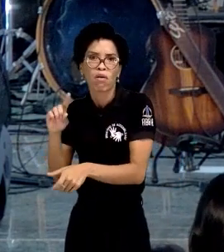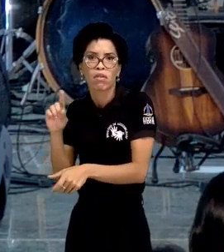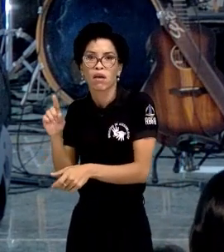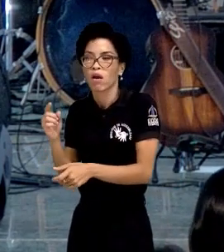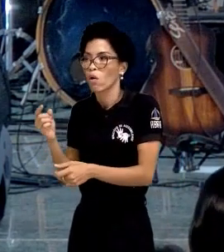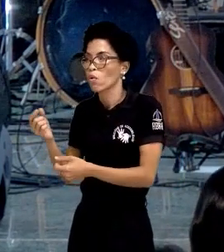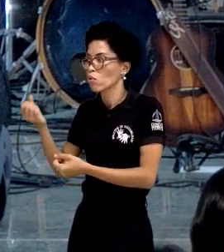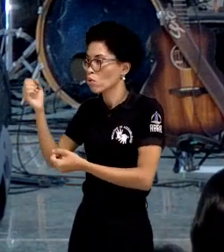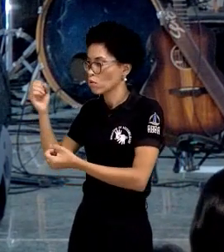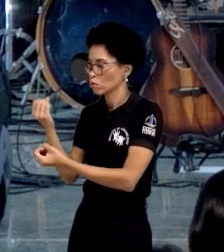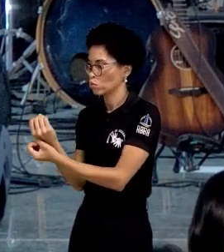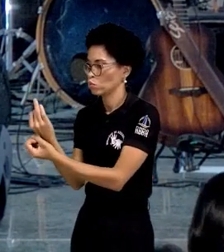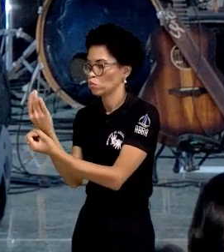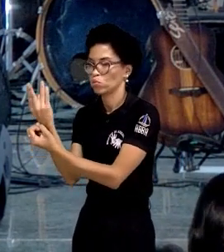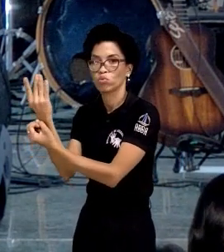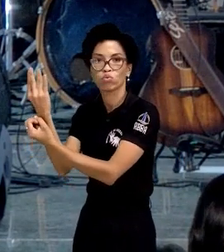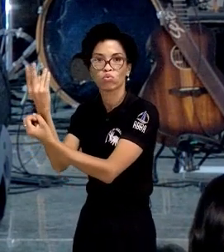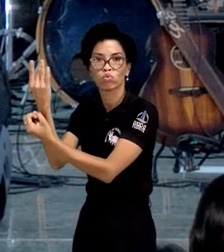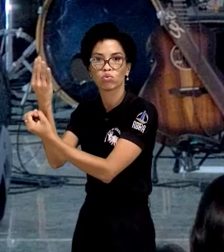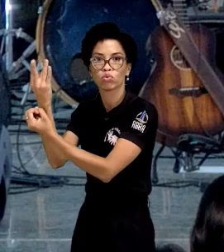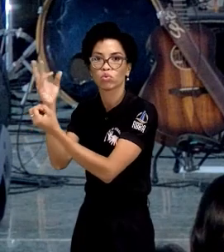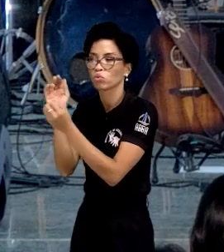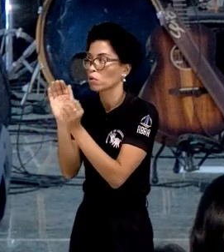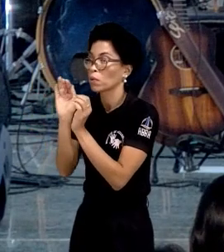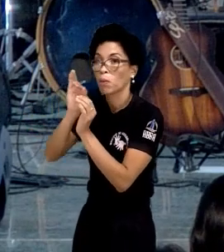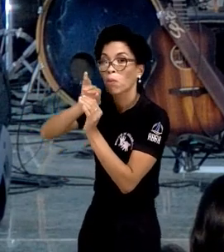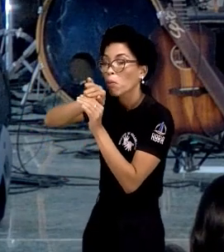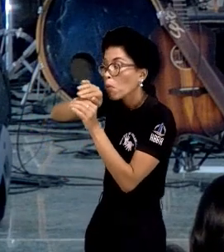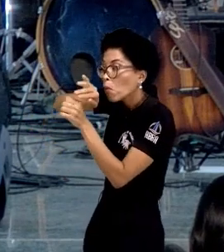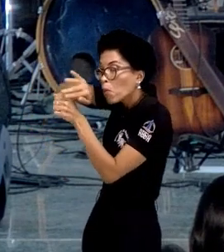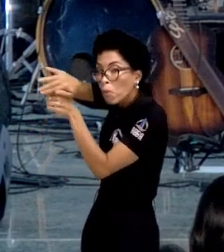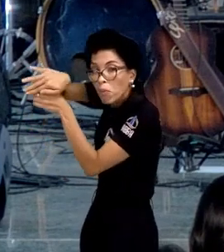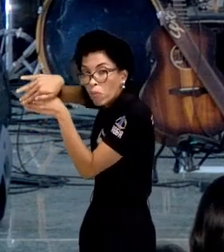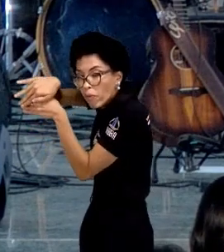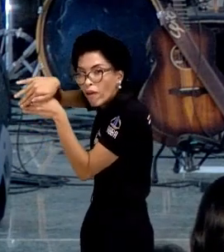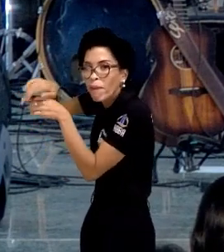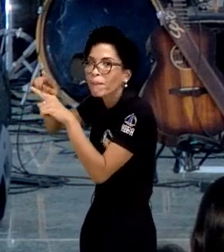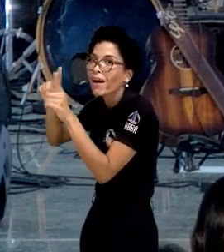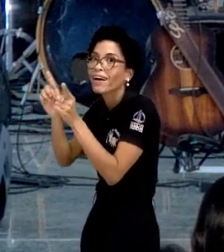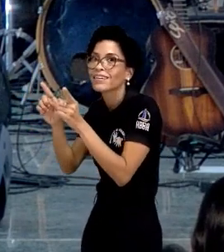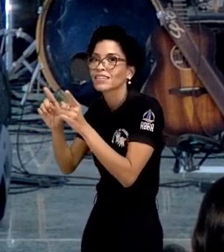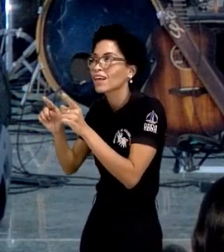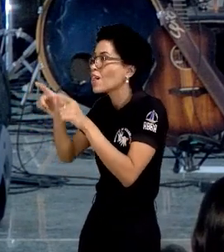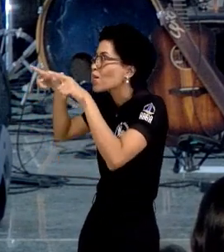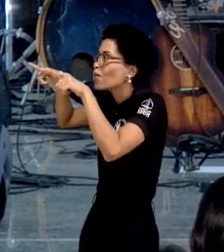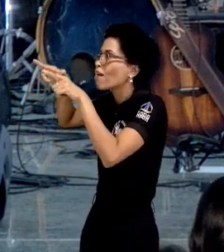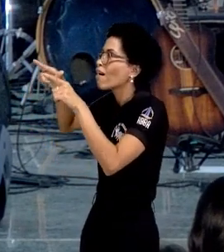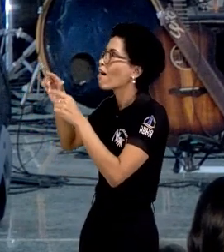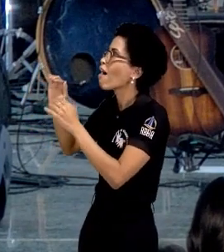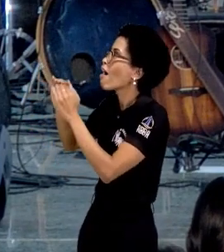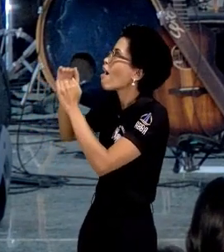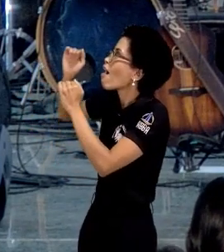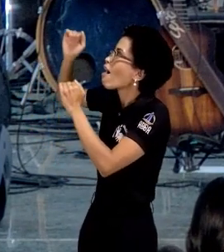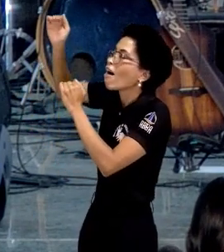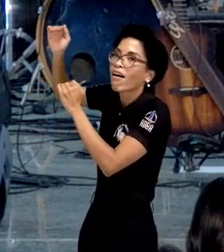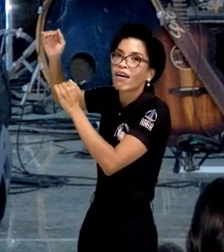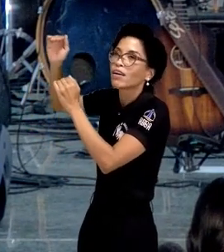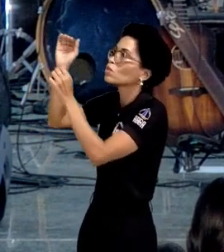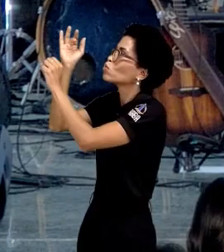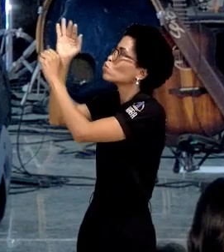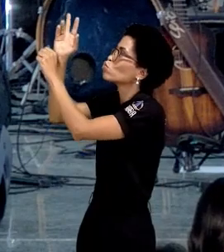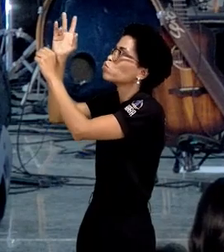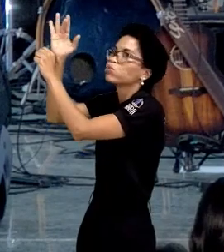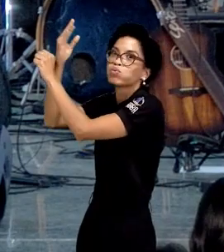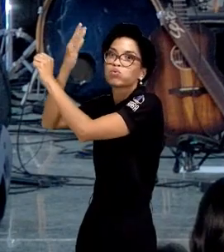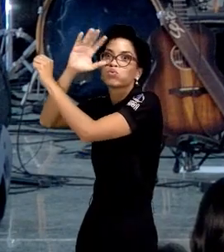assim ilumina a todos os que estão na casa. Assim, brilhe a luz de vocês diante dos homens,